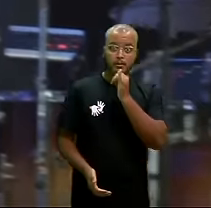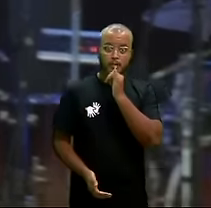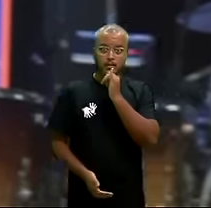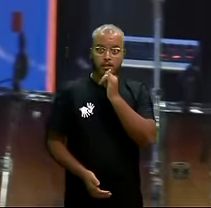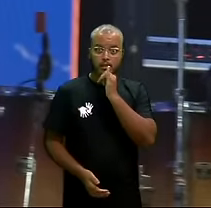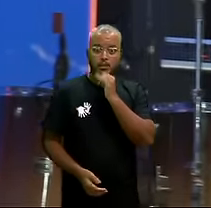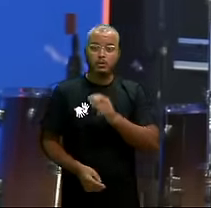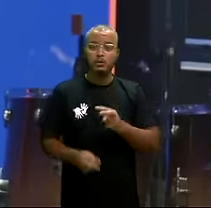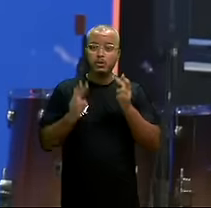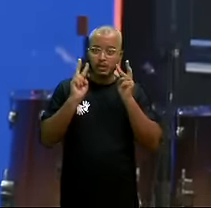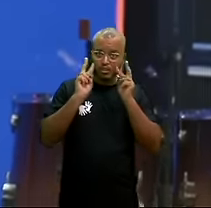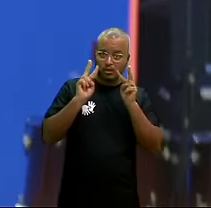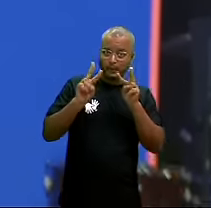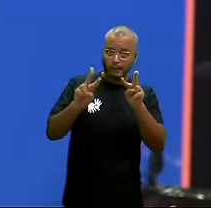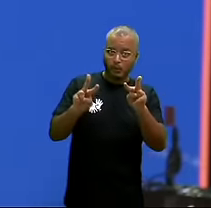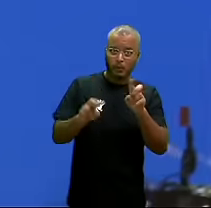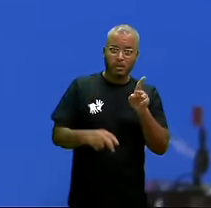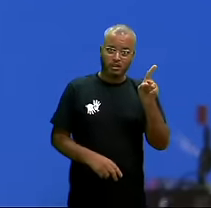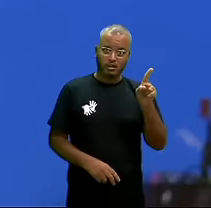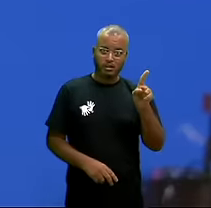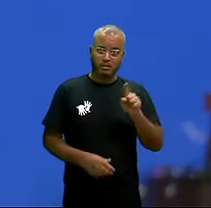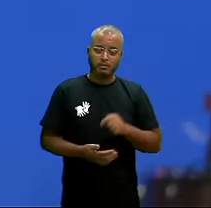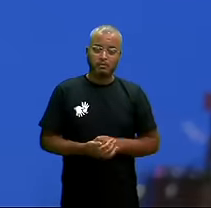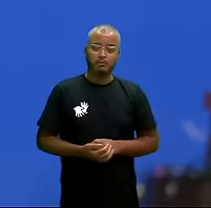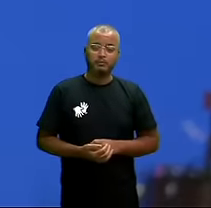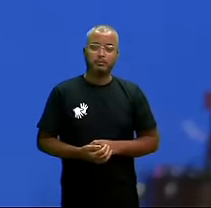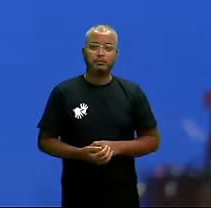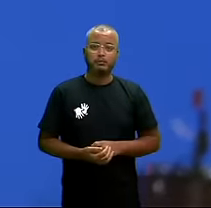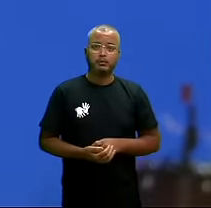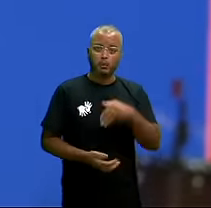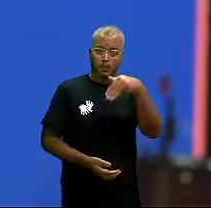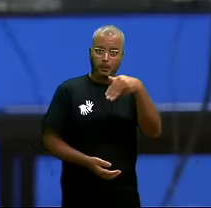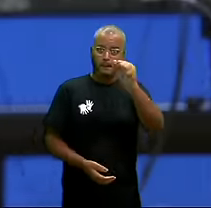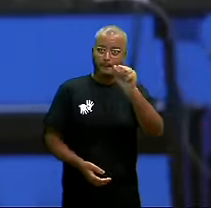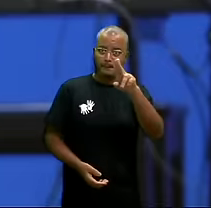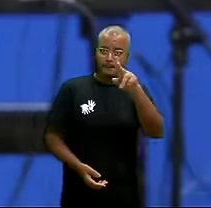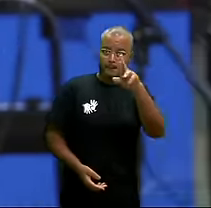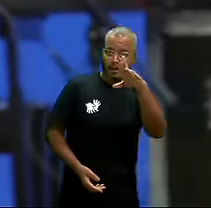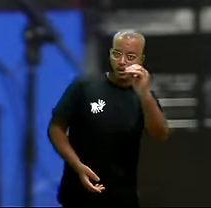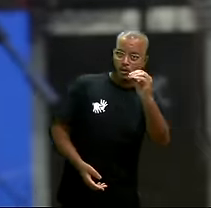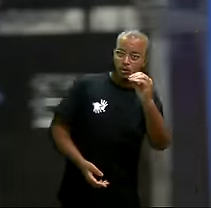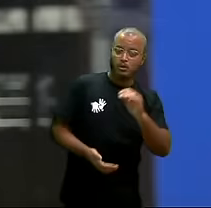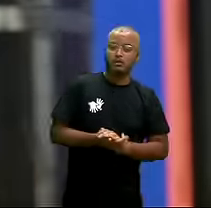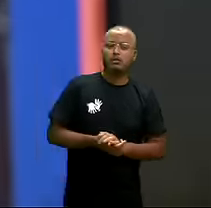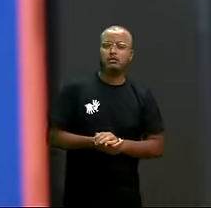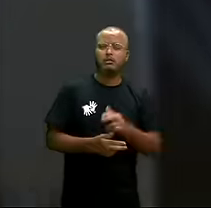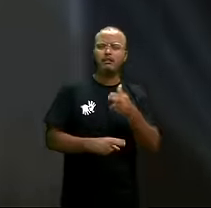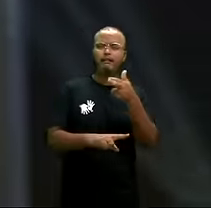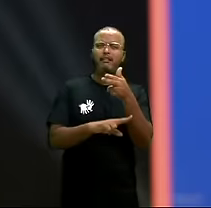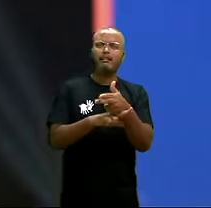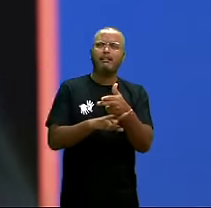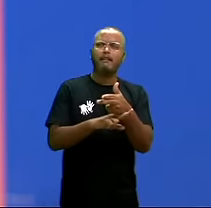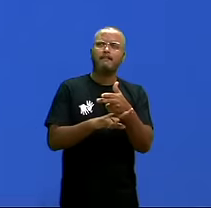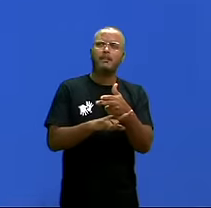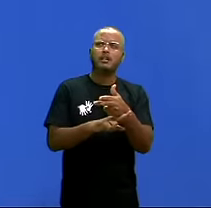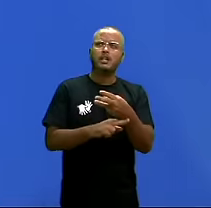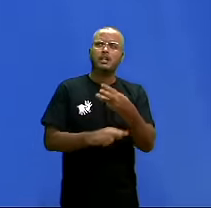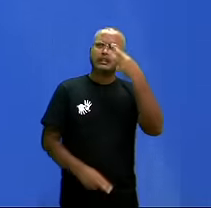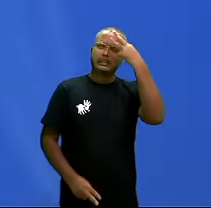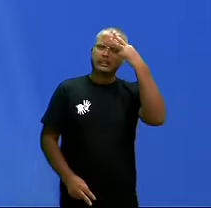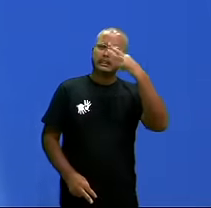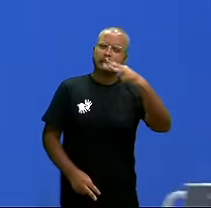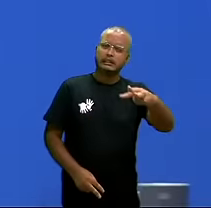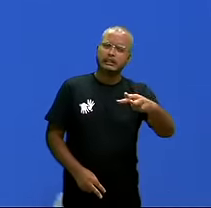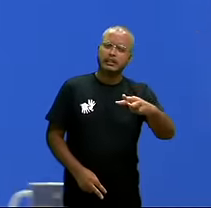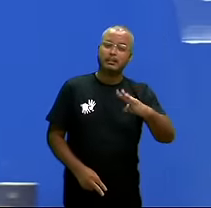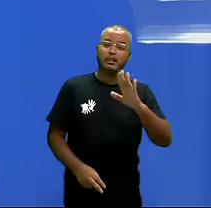está gravado, tem lá. Ele vai saber até melhor que eu, mas deve ter mais de 3 semanas, 2, 3 semanas que esse testemunho está gravado. Já